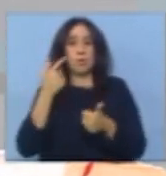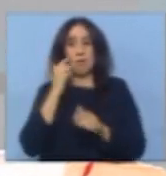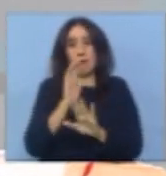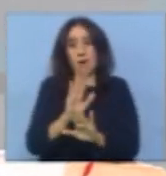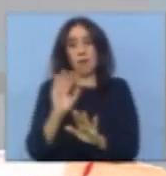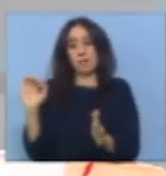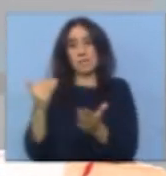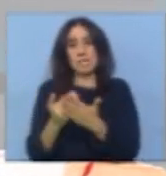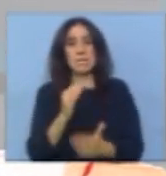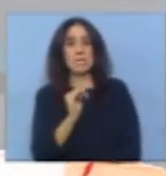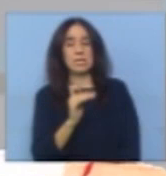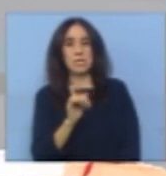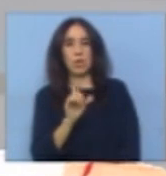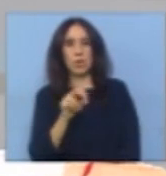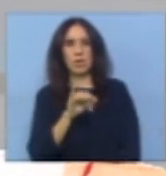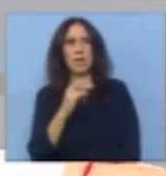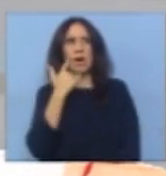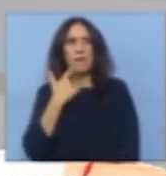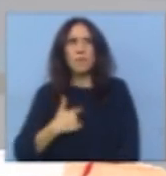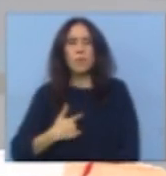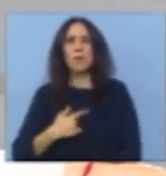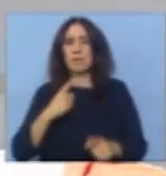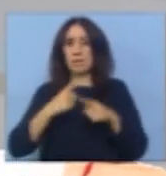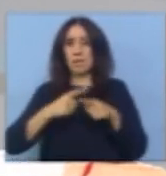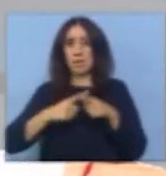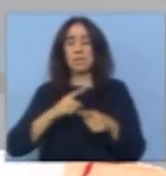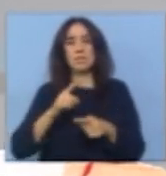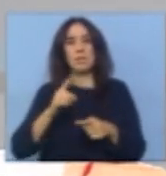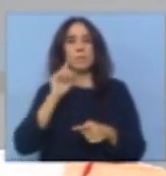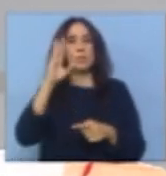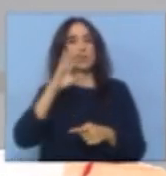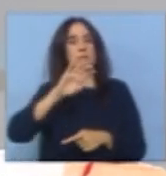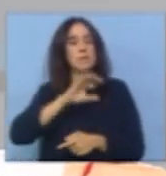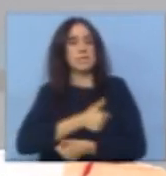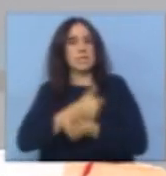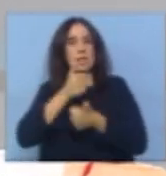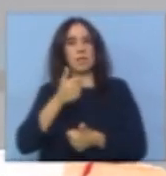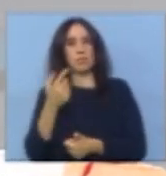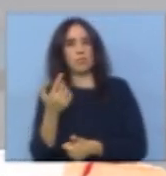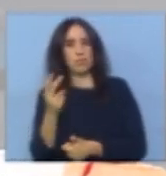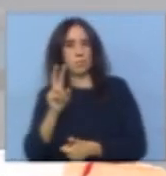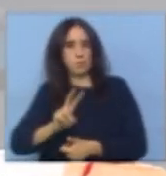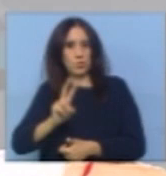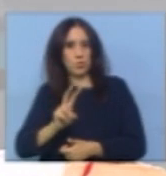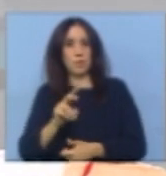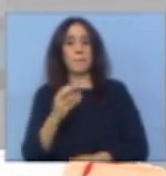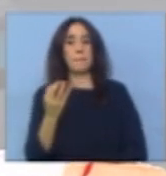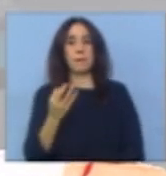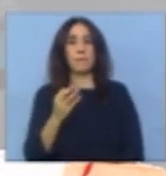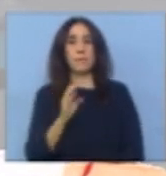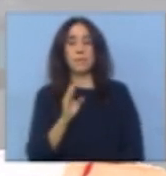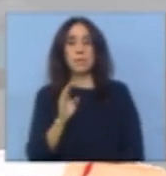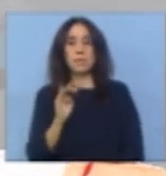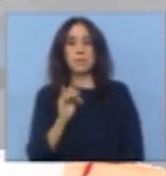dia. Né? É a segunda cidade, creio eu, mais importante da Grécia. E, de facto, São Paulo escreve esta carta